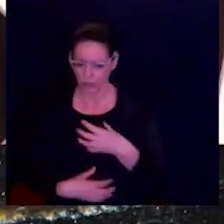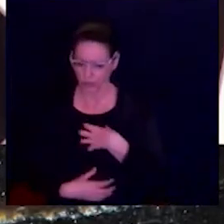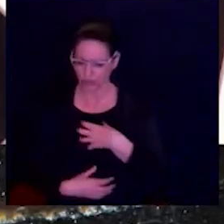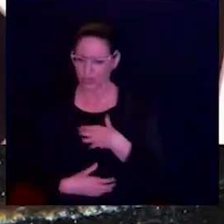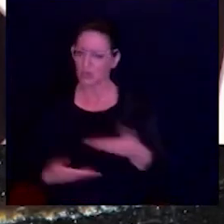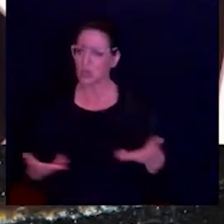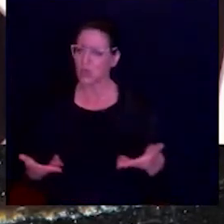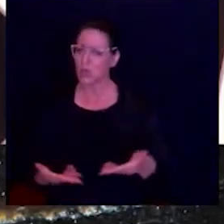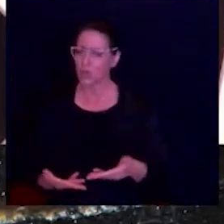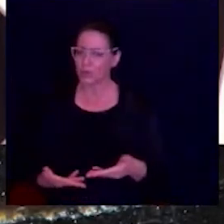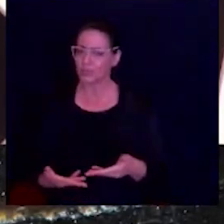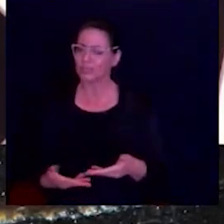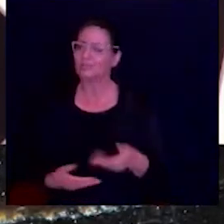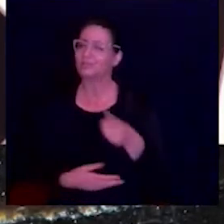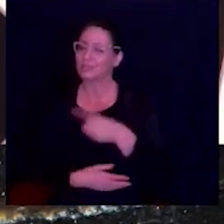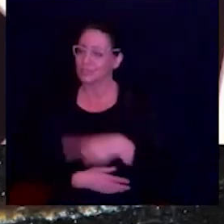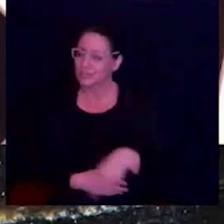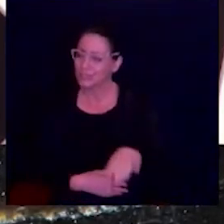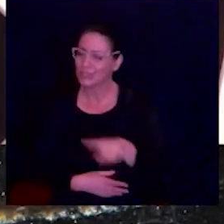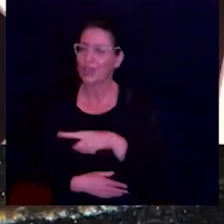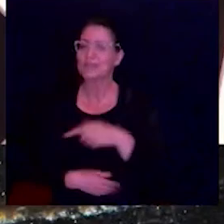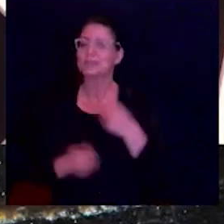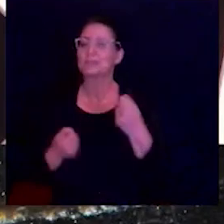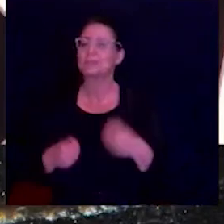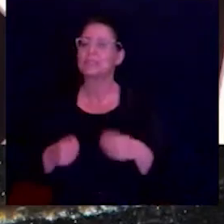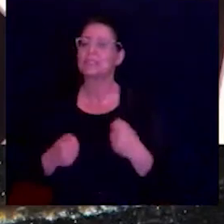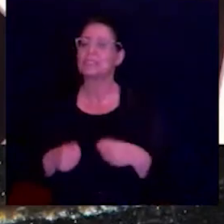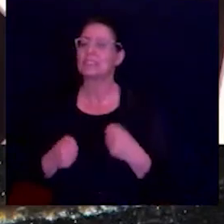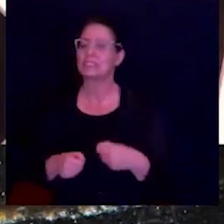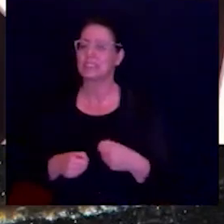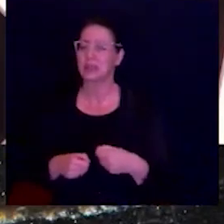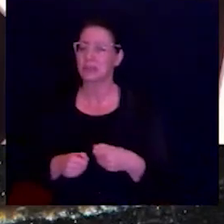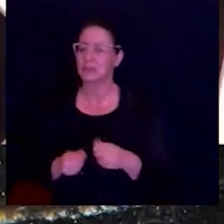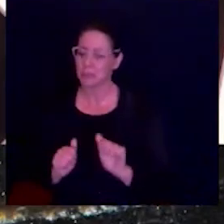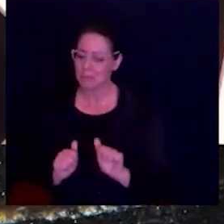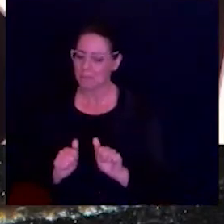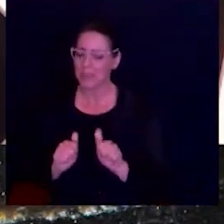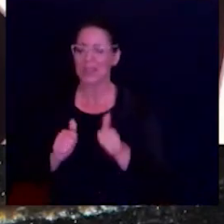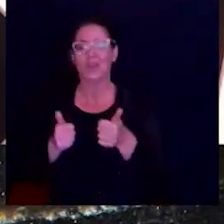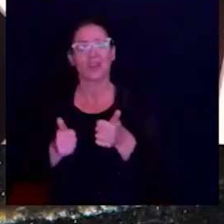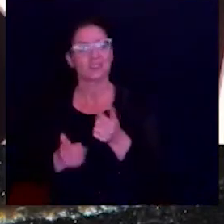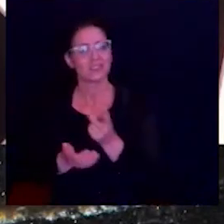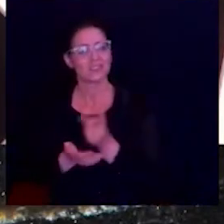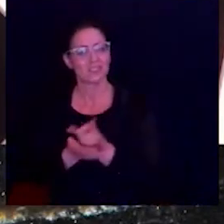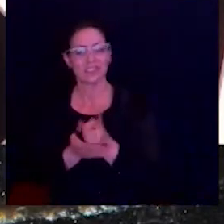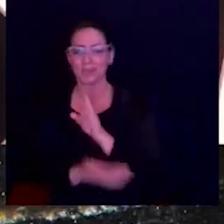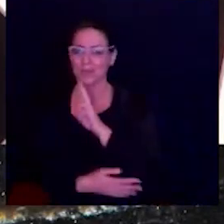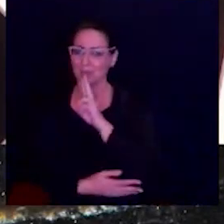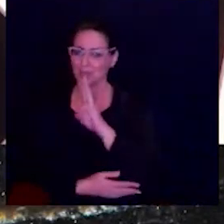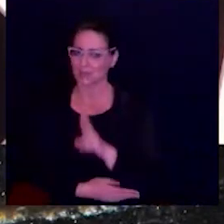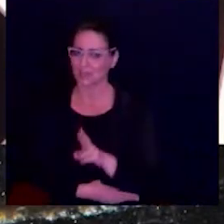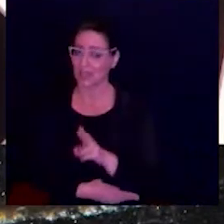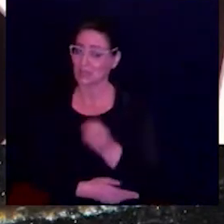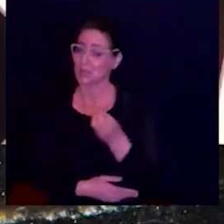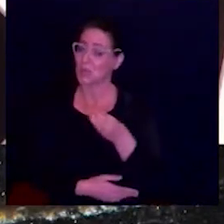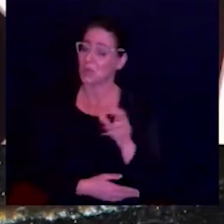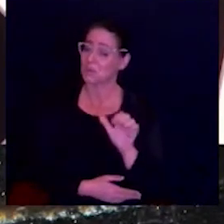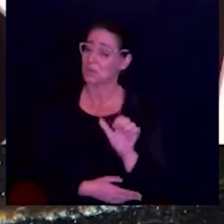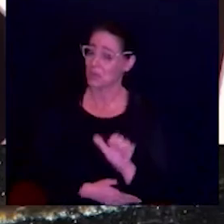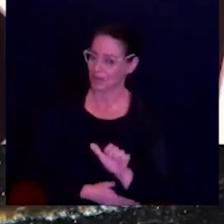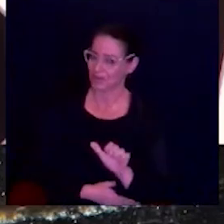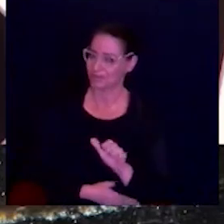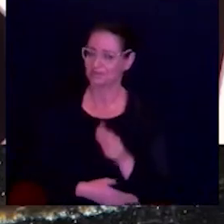a facticidade da nossa vida, é que nos torna melhores ou piores. Tenho absoluta certeza